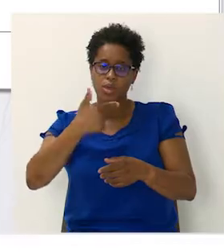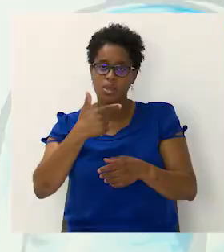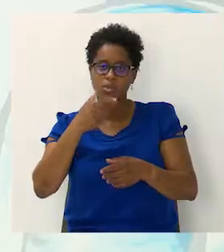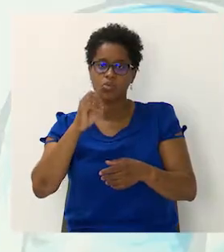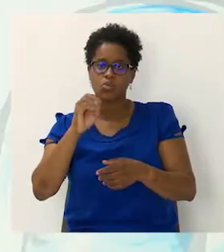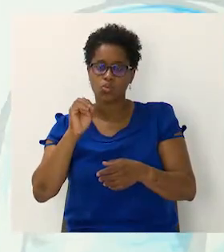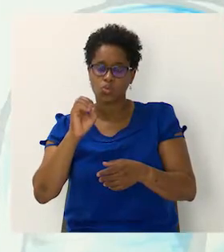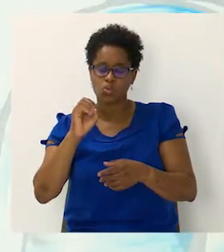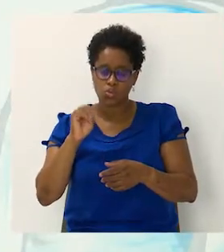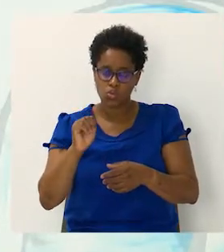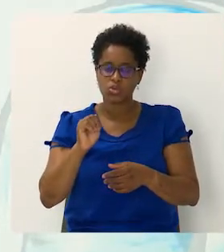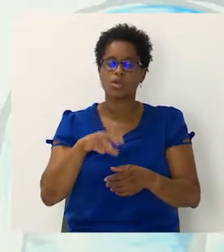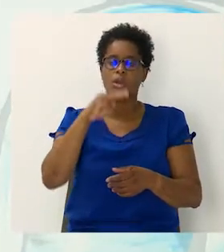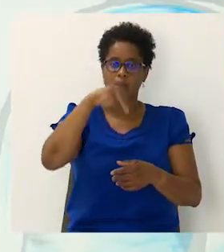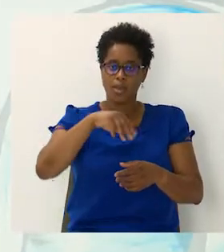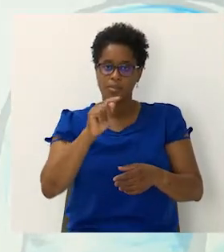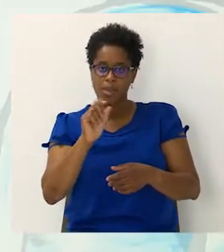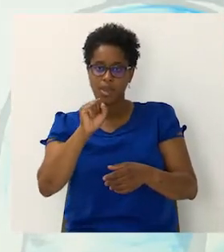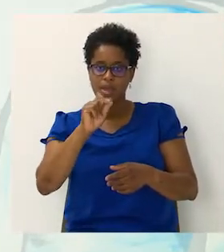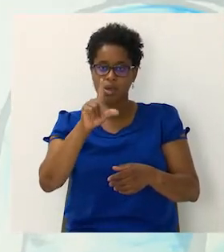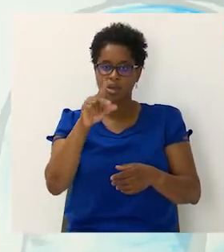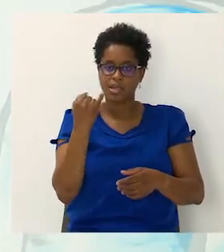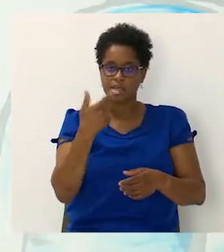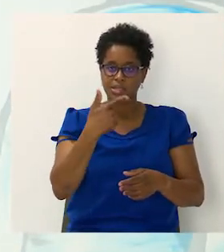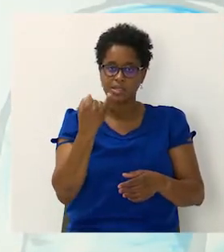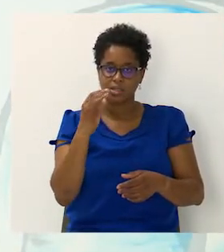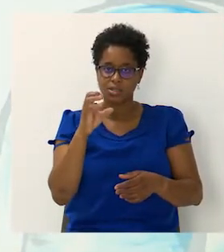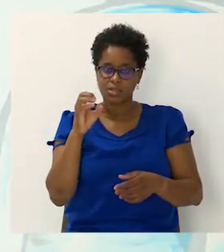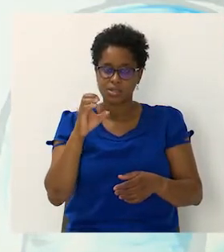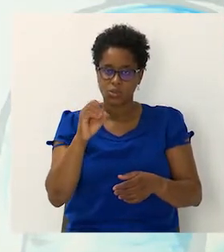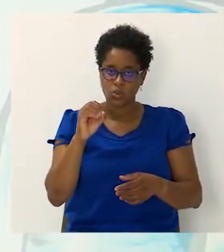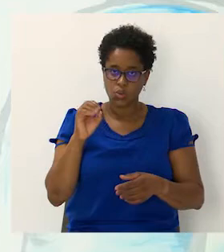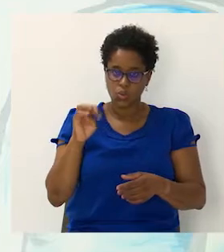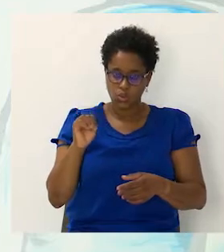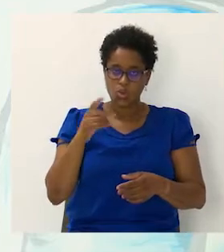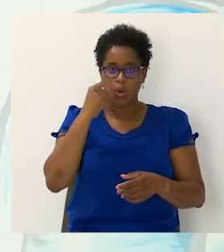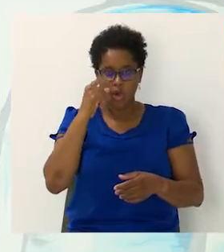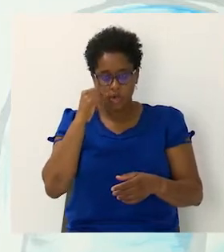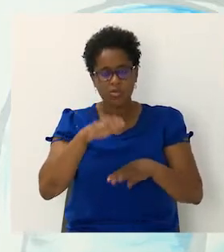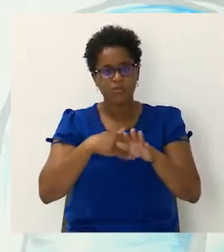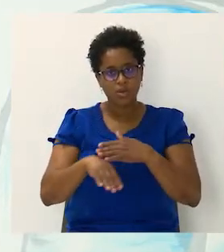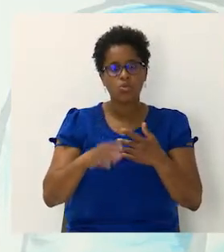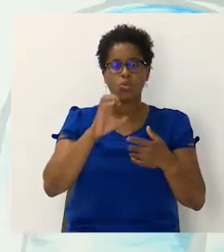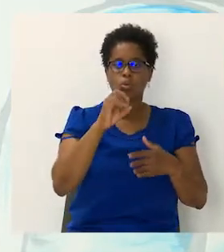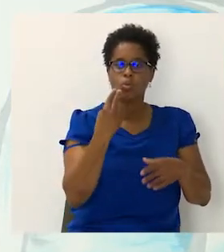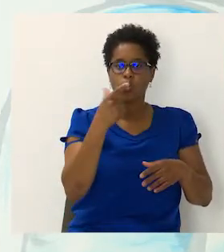megalíticos. Ok? Homem prestou culto à natureza, culto